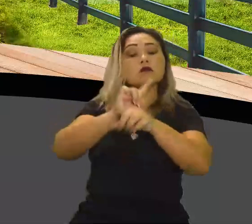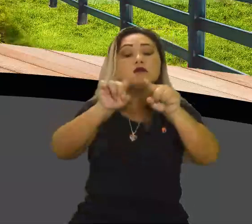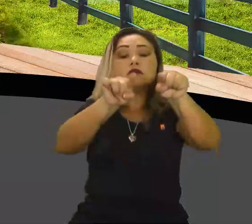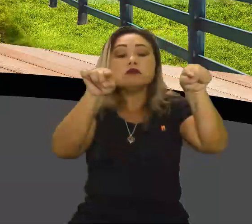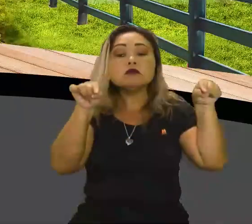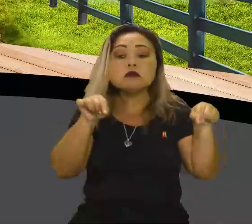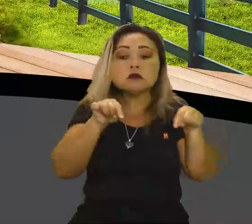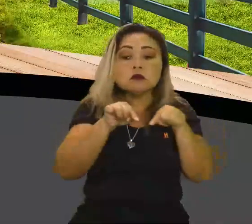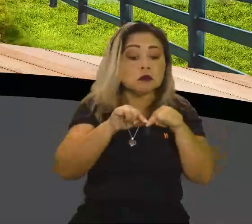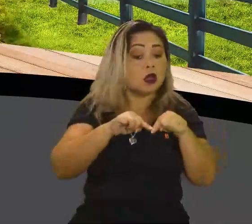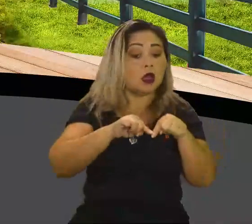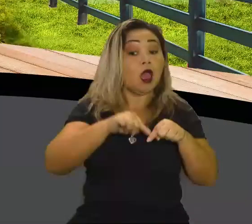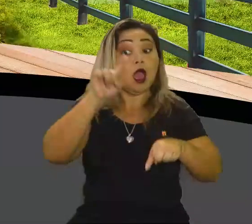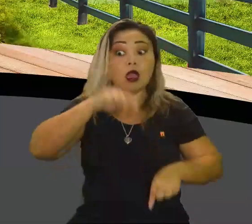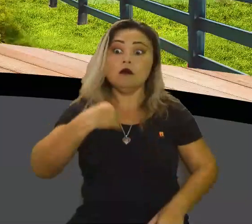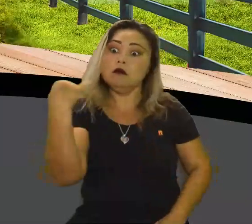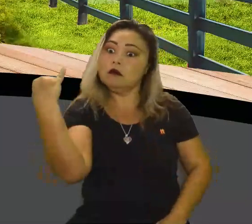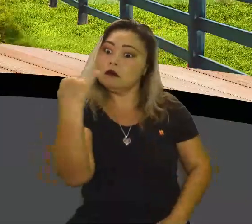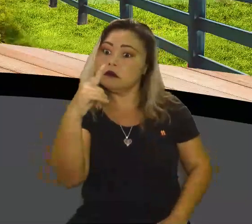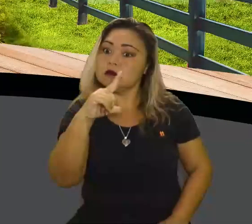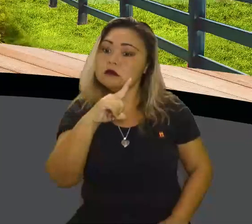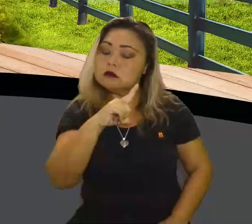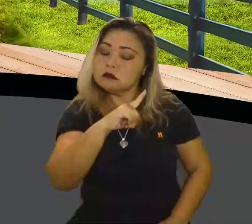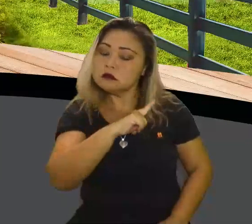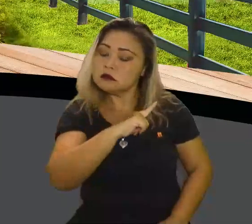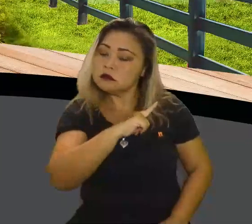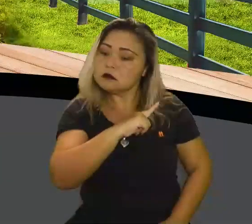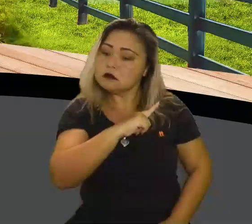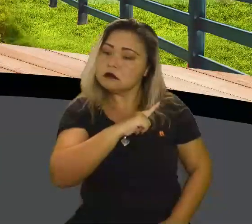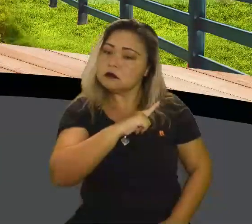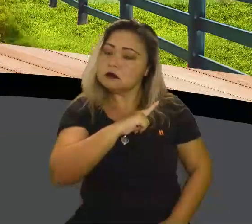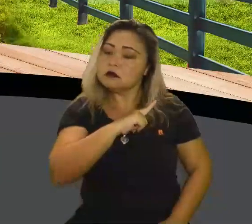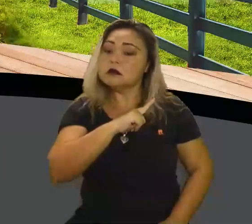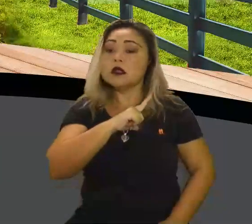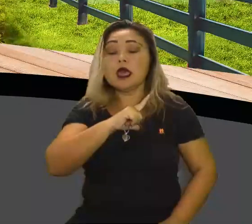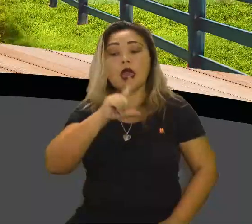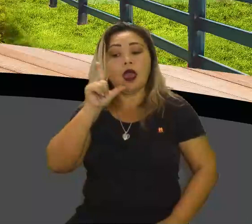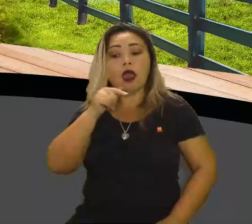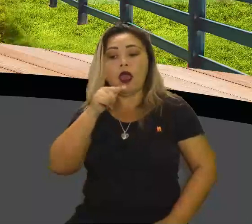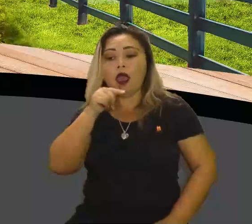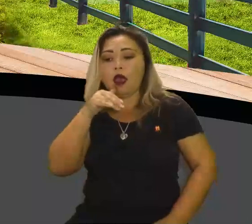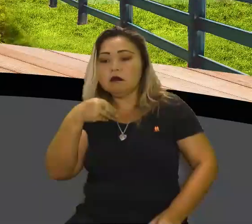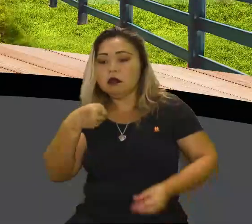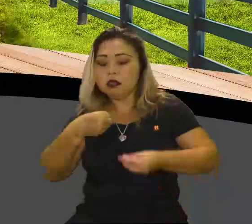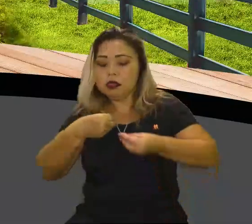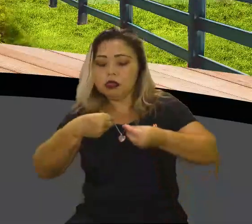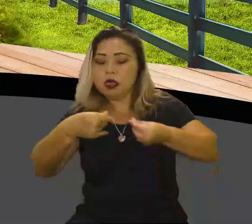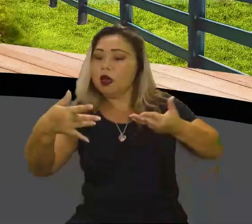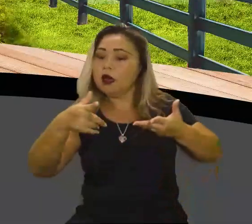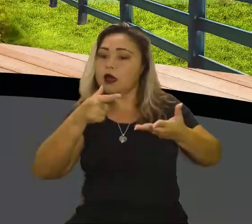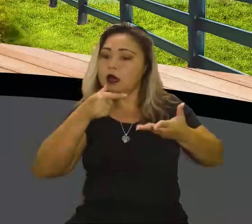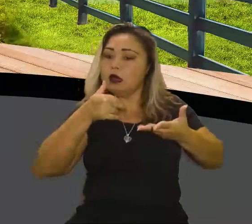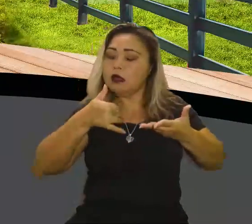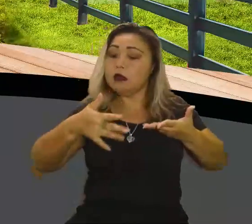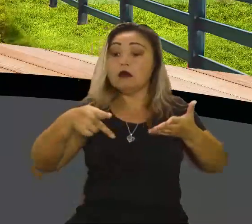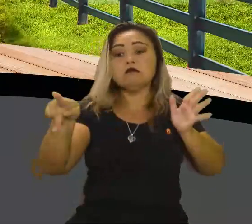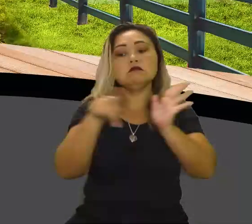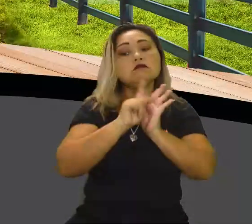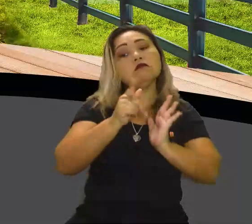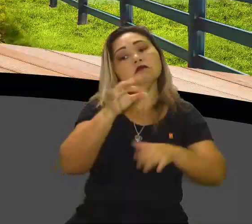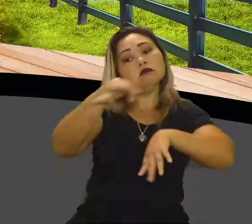essencial que tenha também disponibilidade hídrica para as